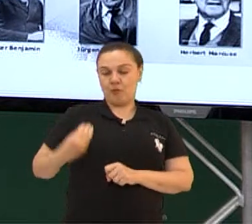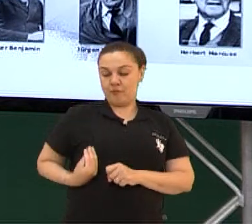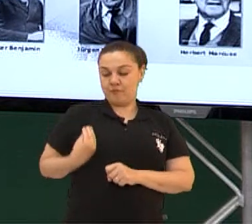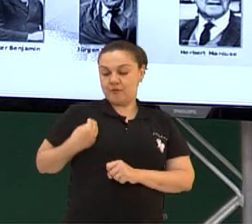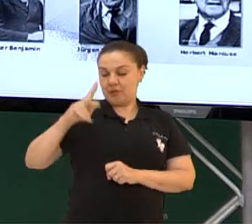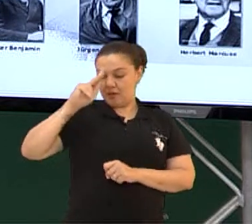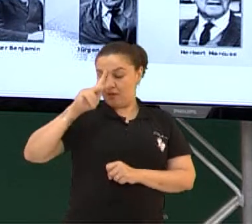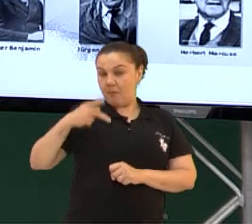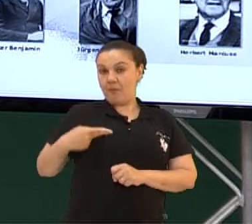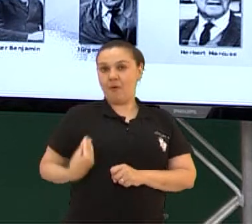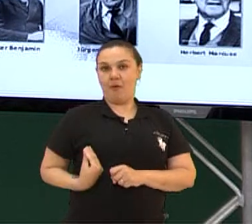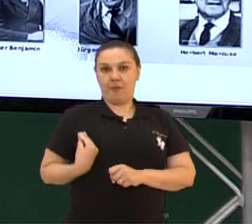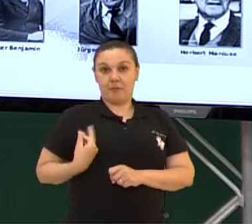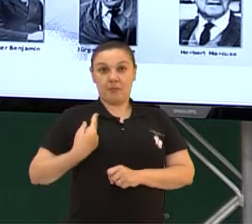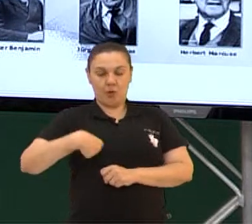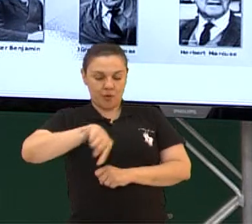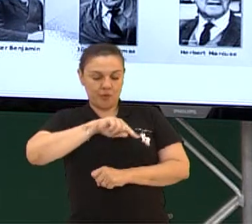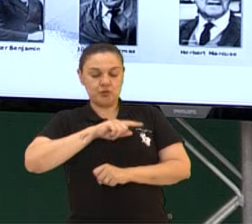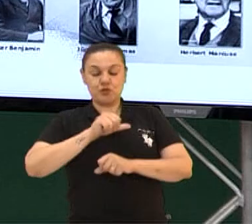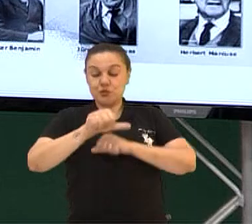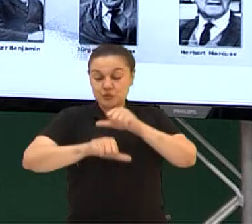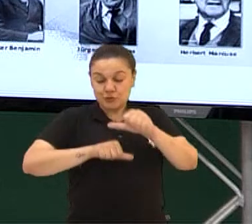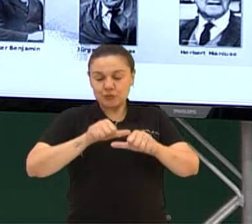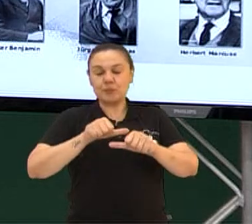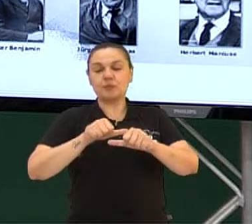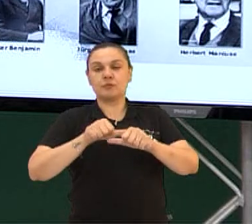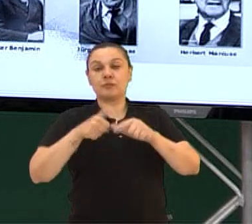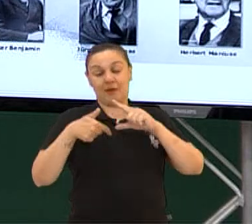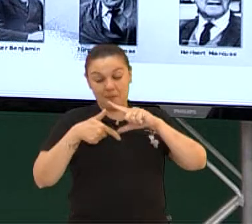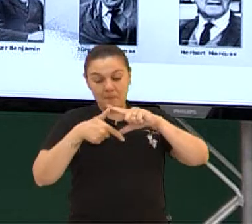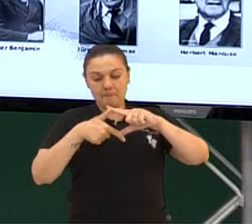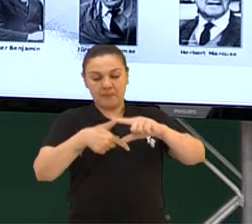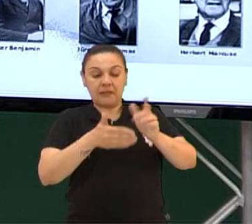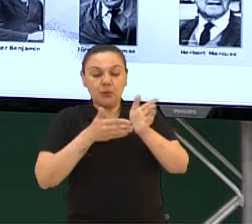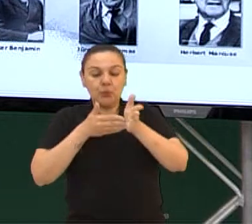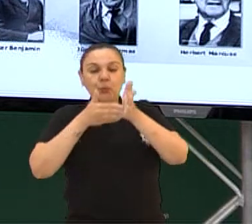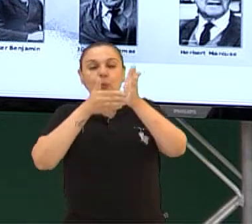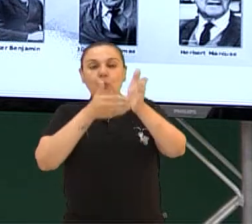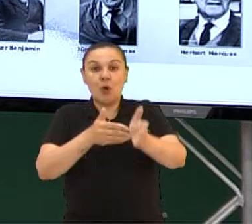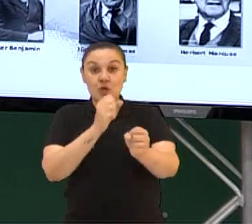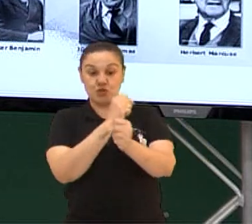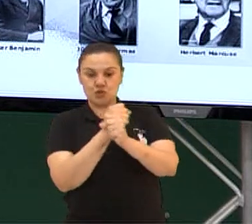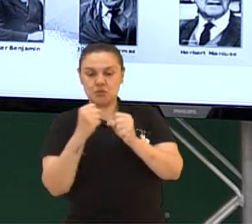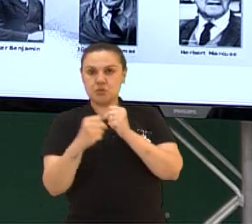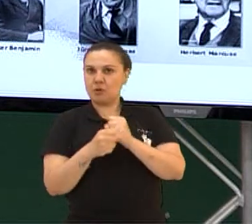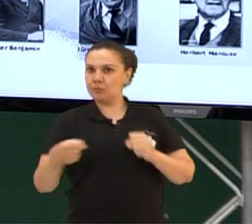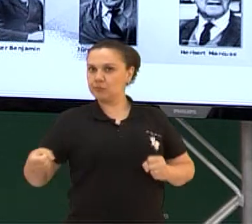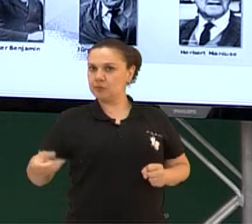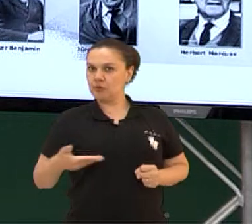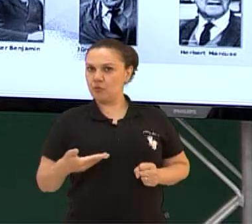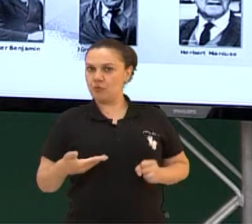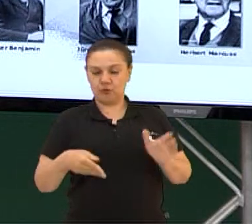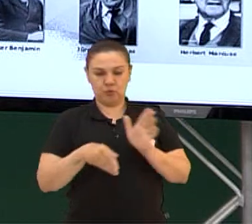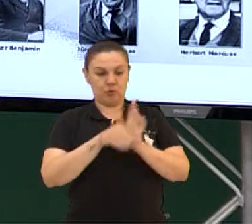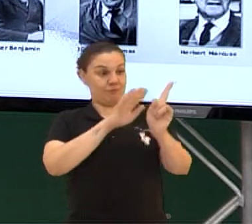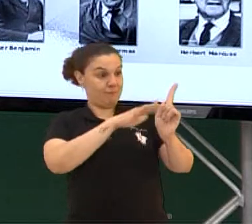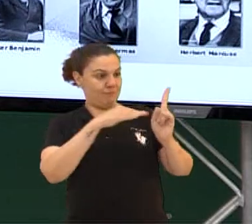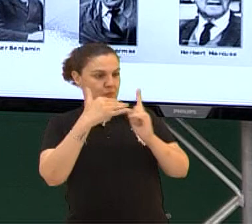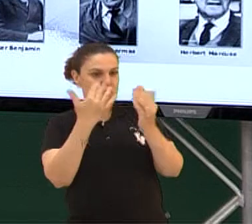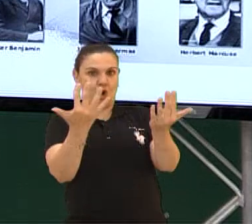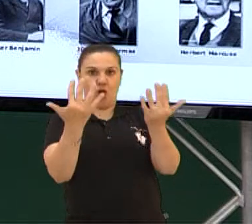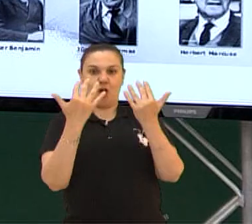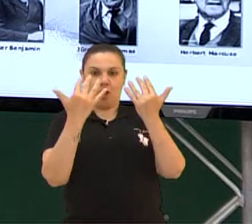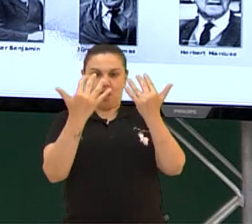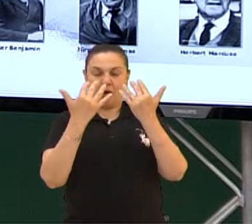que a gente mude alguns valores para se adaptar a esse padrão social totalmente midiático